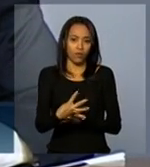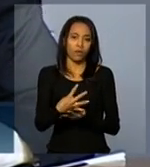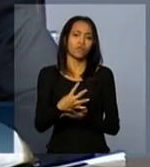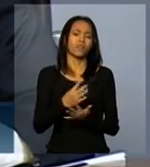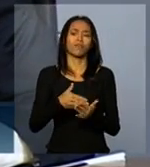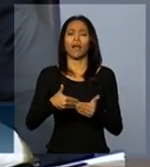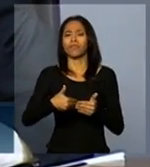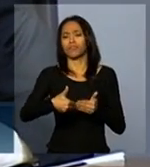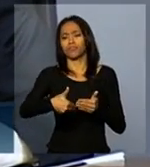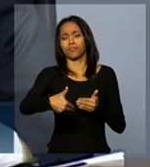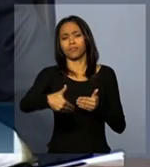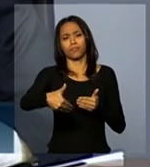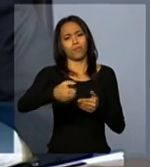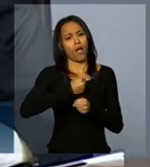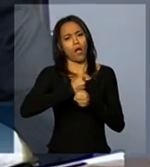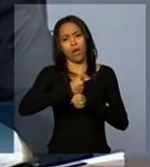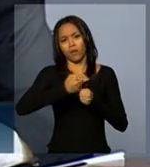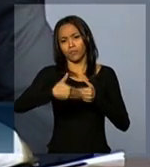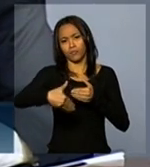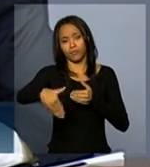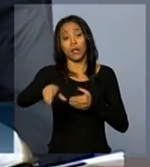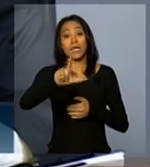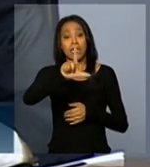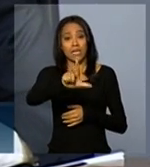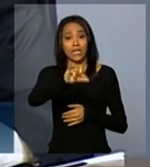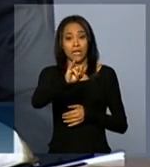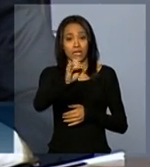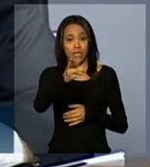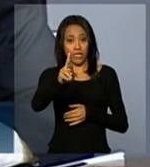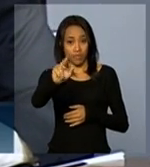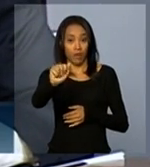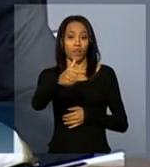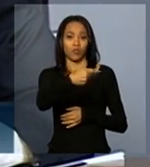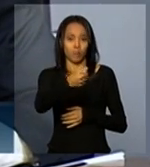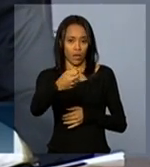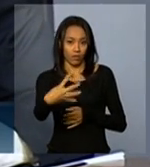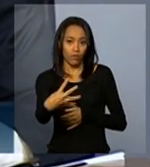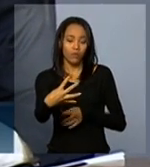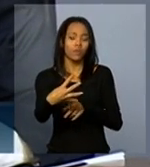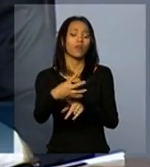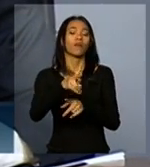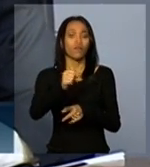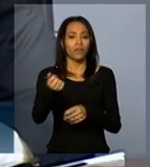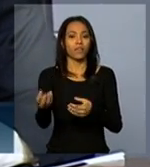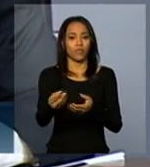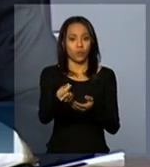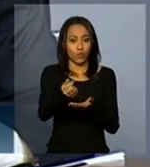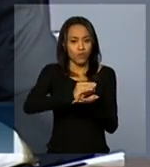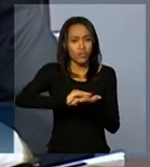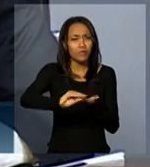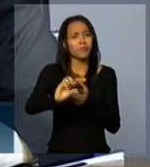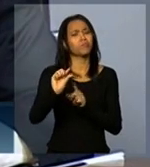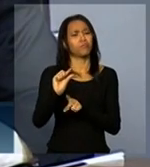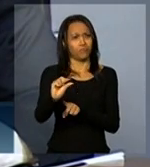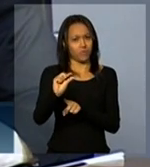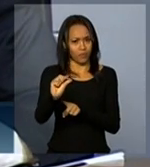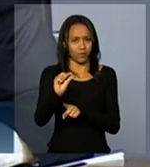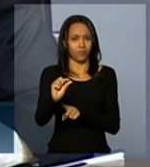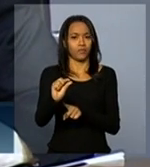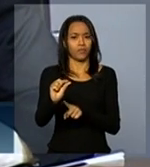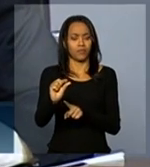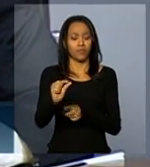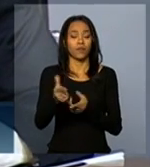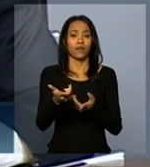se estende para os próximos anos. Libra, em 2014, vai ter um investimento ainda pequeno, ainda é